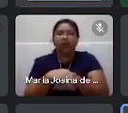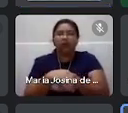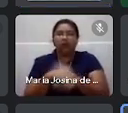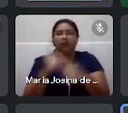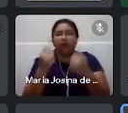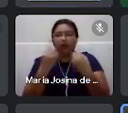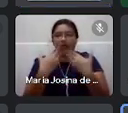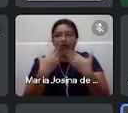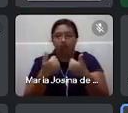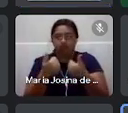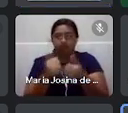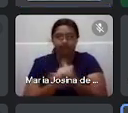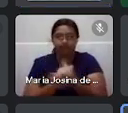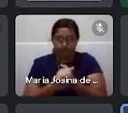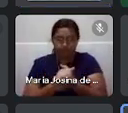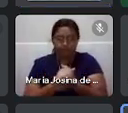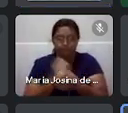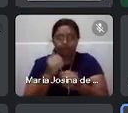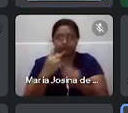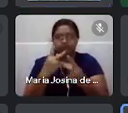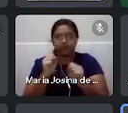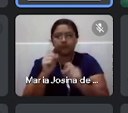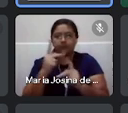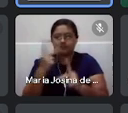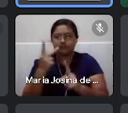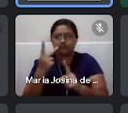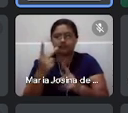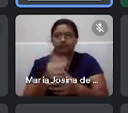sim, sim, tranquilo.